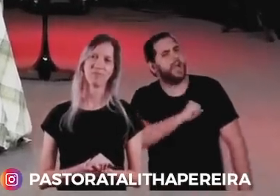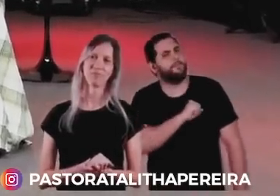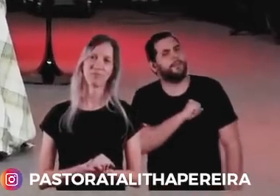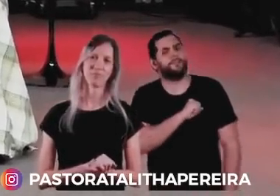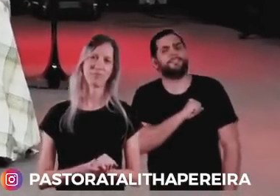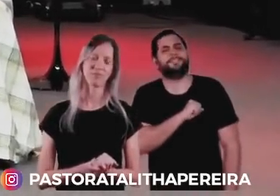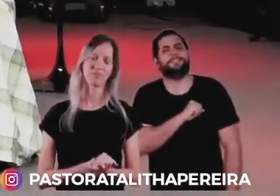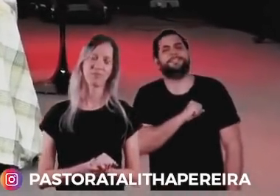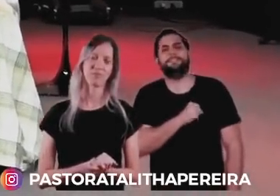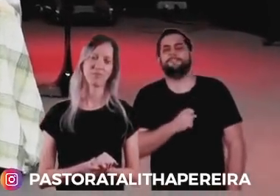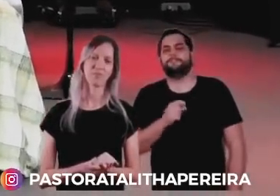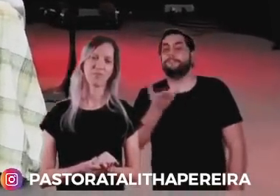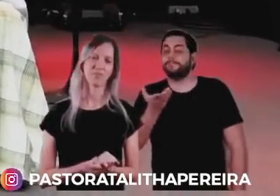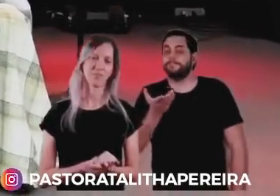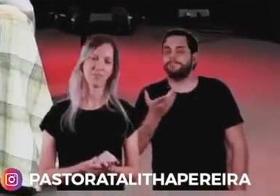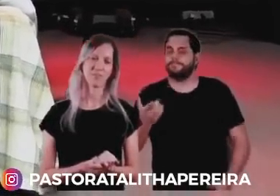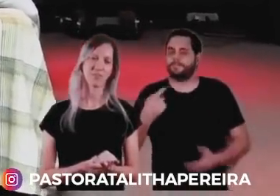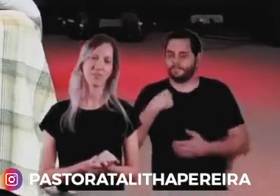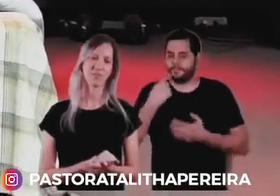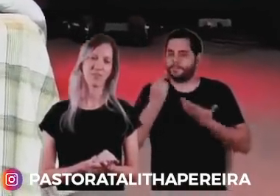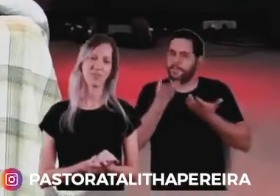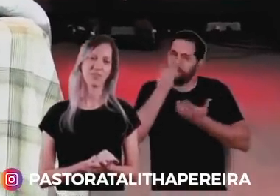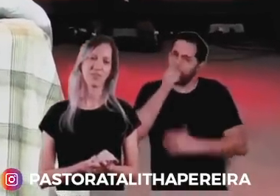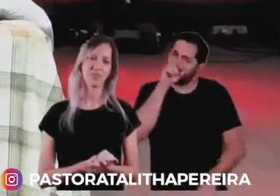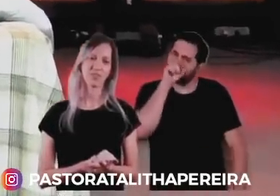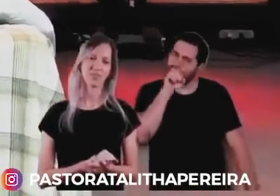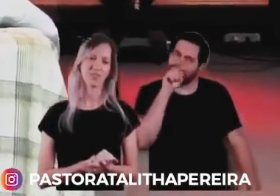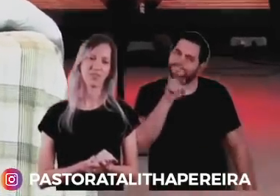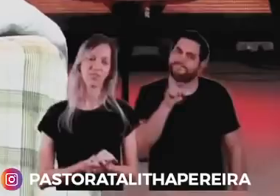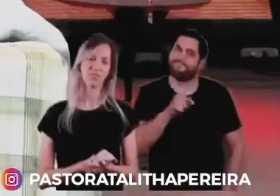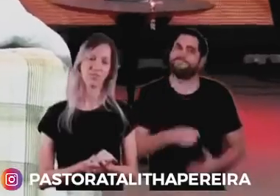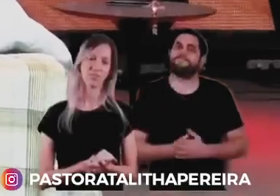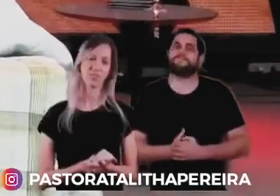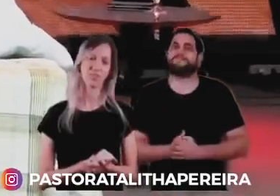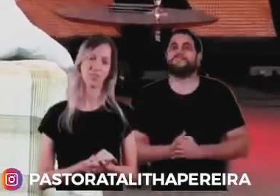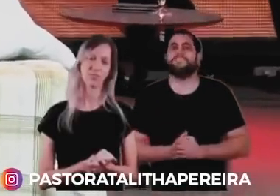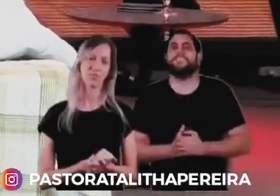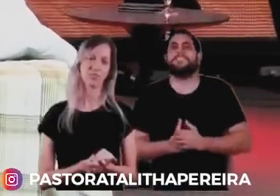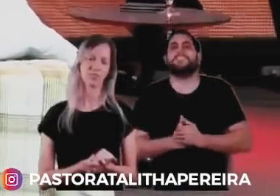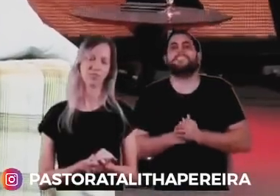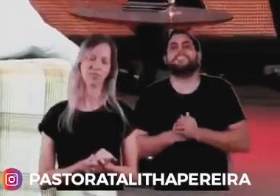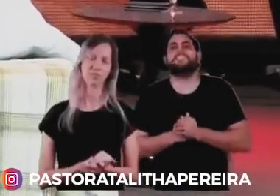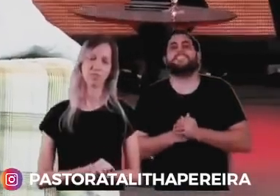uma coisa que agora a gente quer falar para você, gente, é...